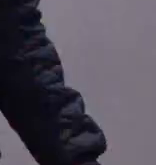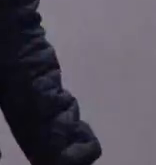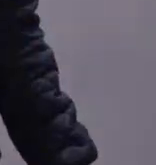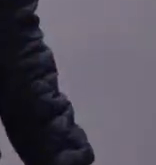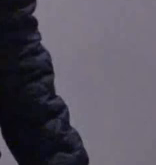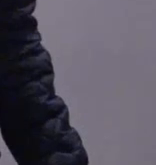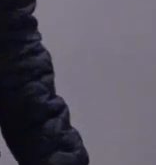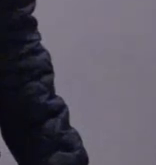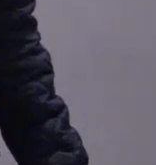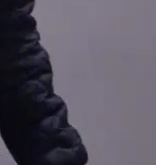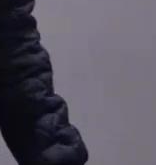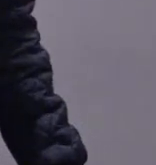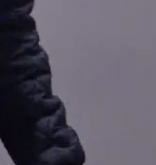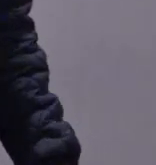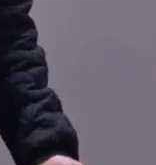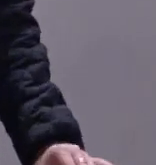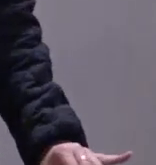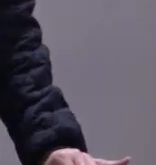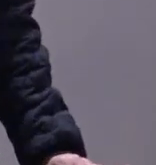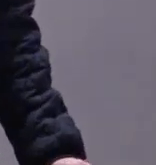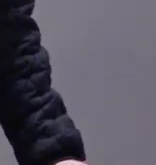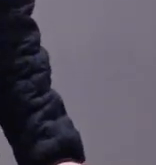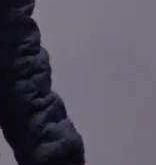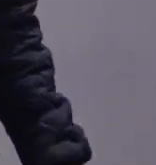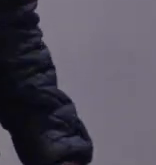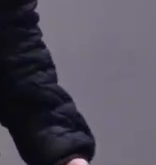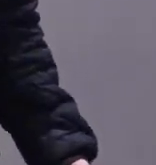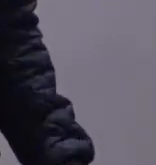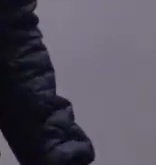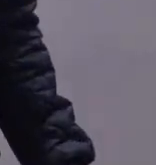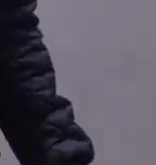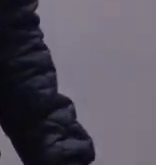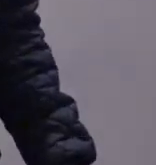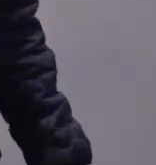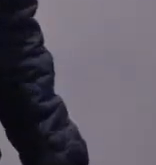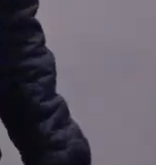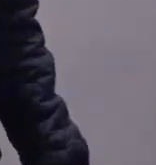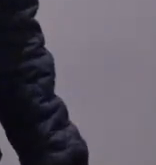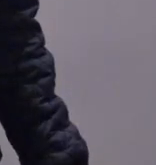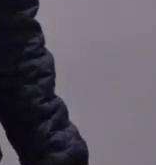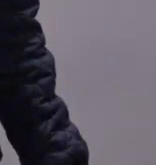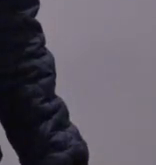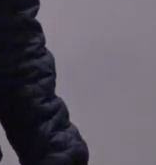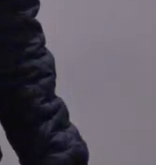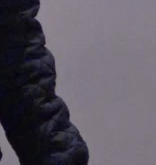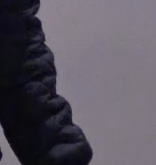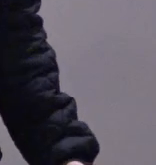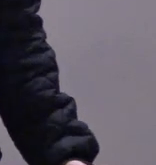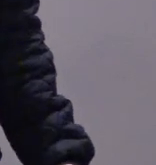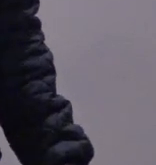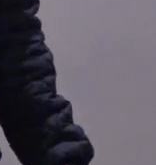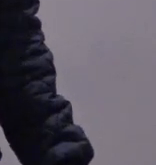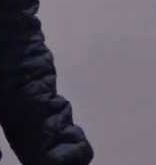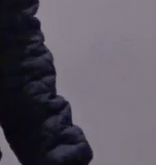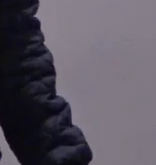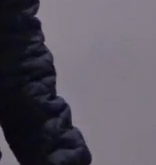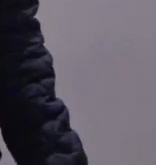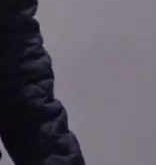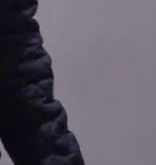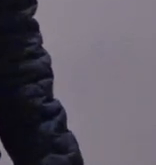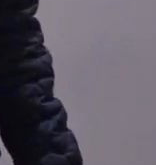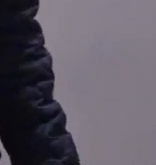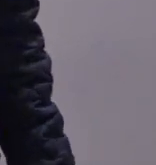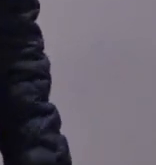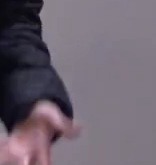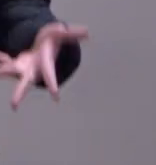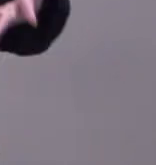Muito bem, senhoras e senhores, daremos continuidade às nossas atividades da manhã com a primeira palestra. O tema: